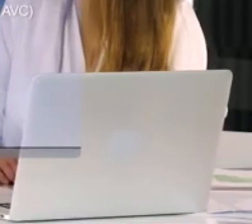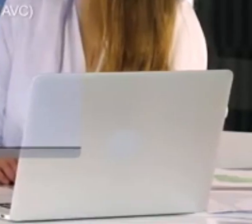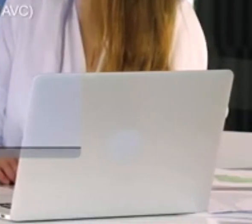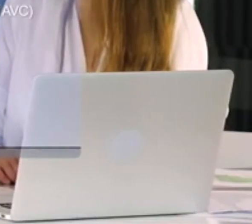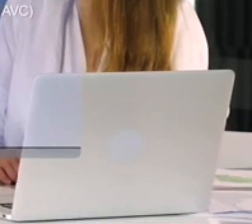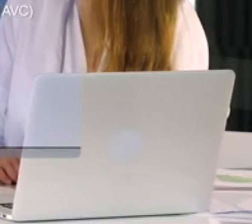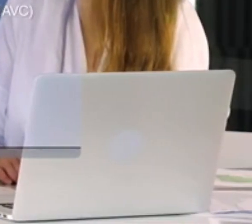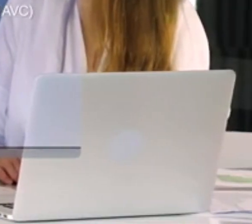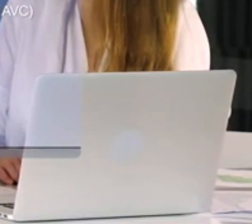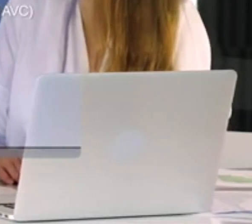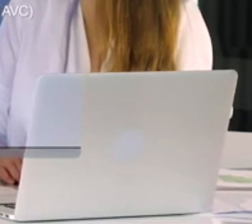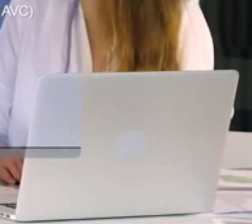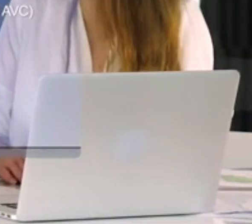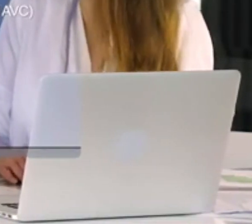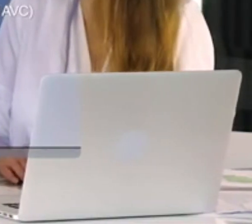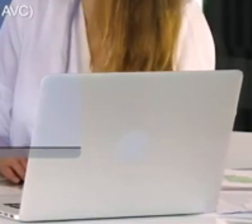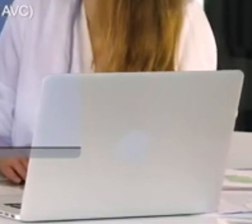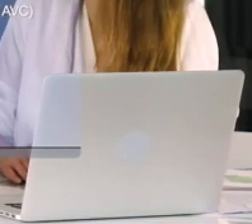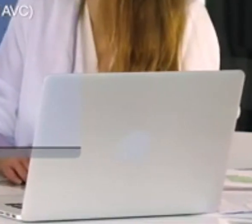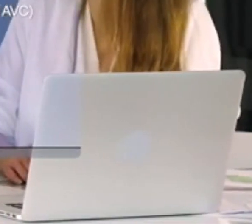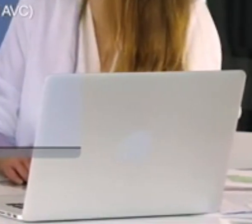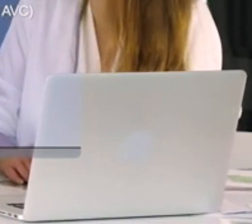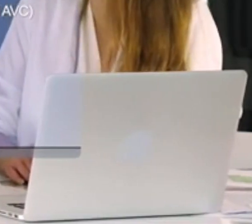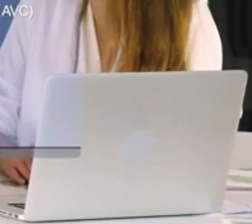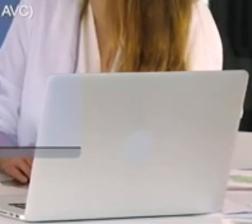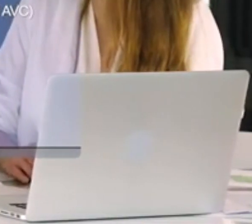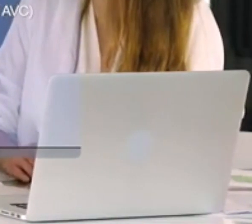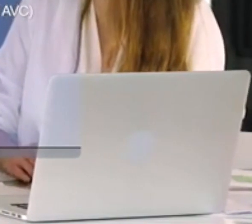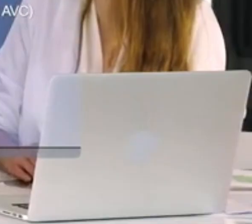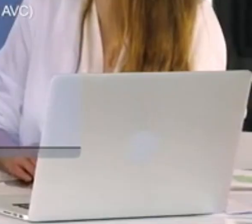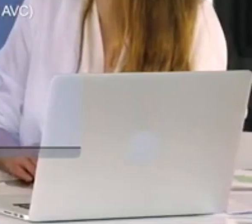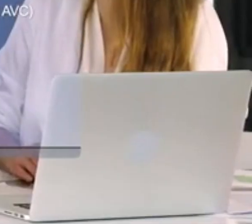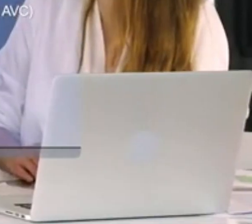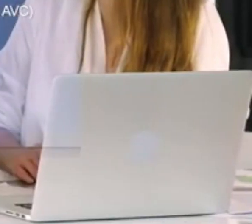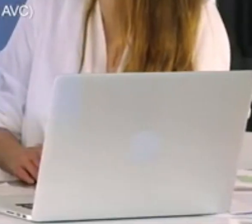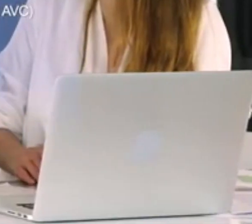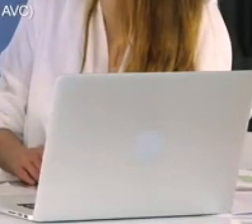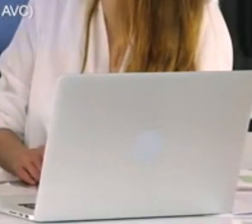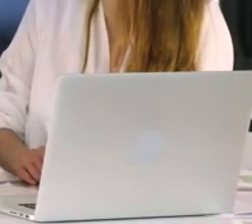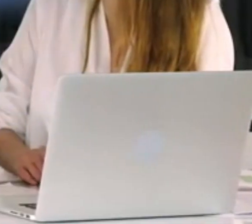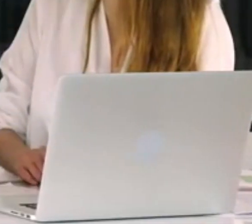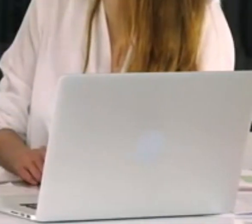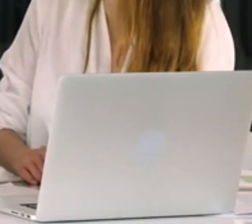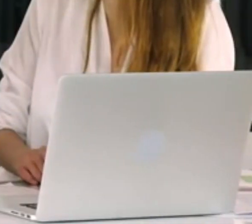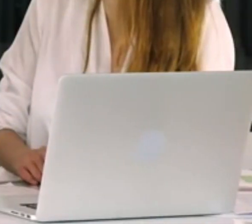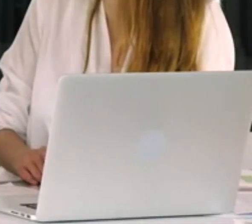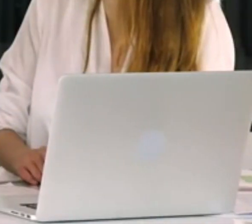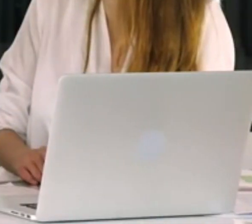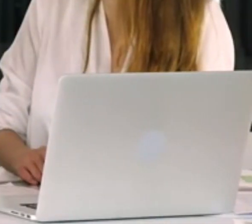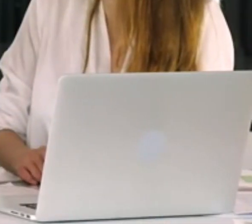problemas cardiovasculares, diabetes tipo 2, distúrbios do sono.